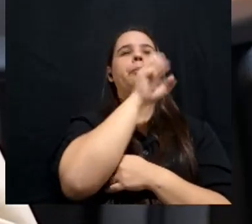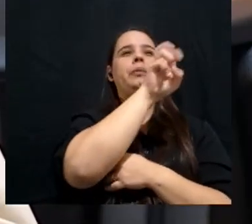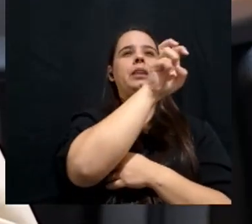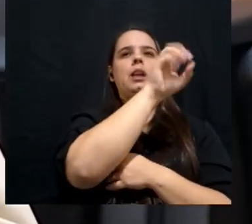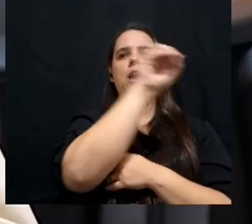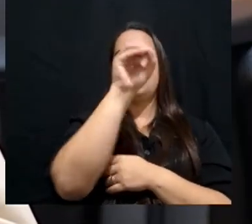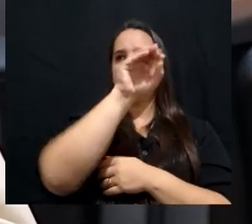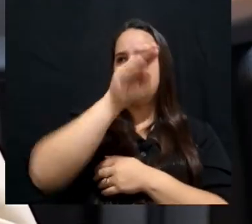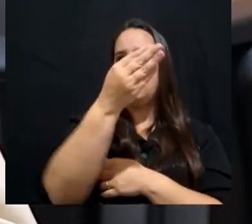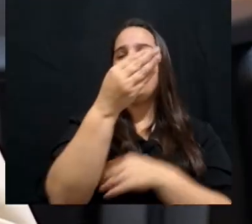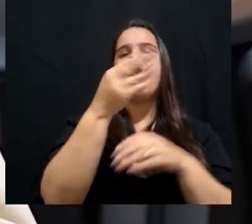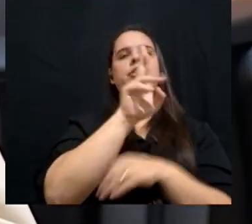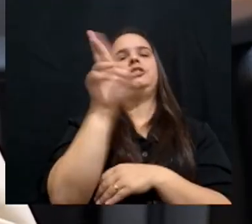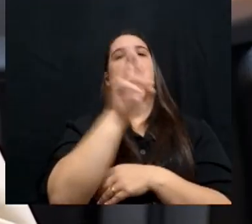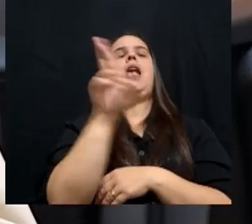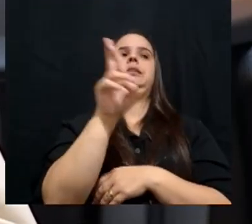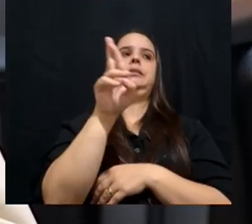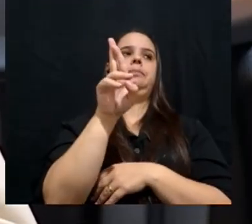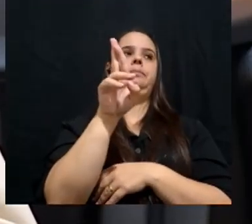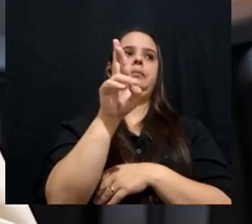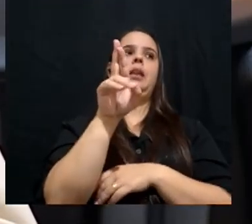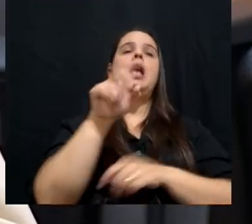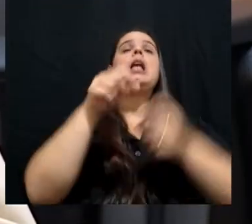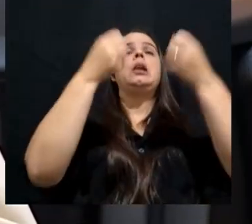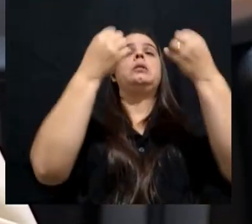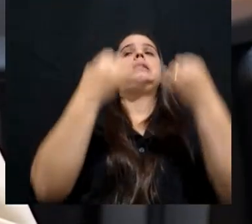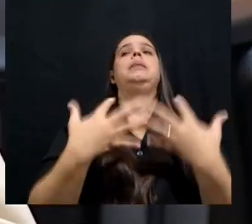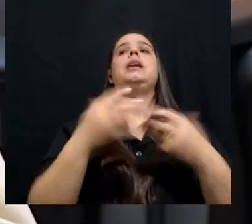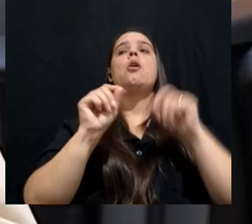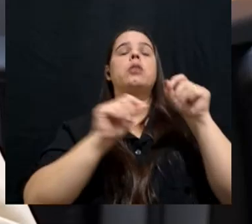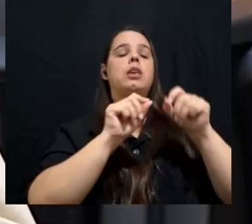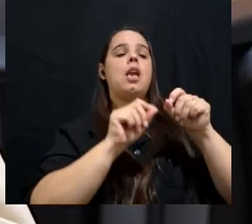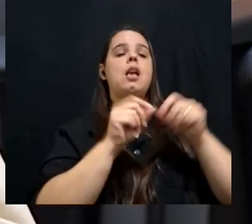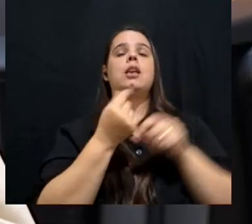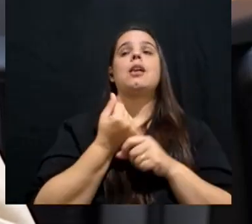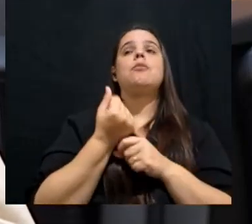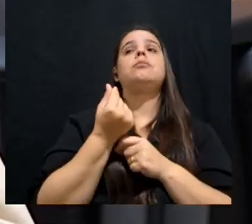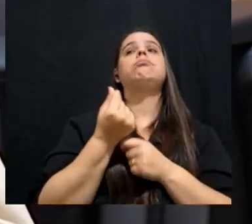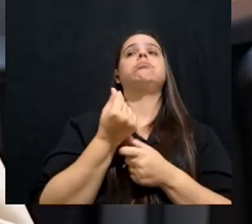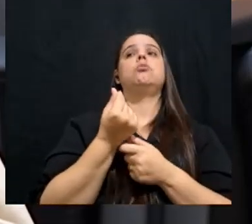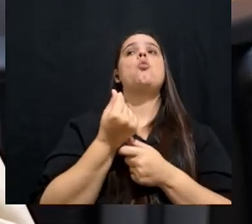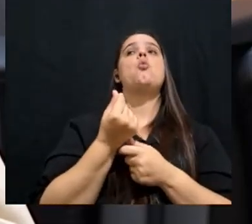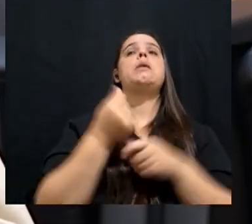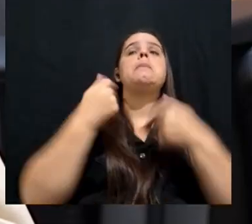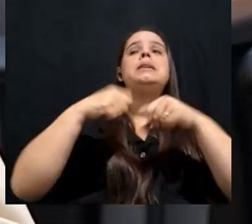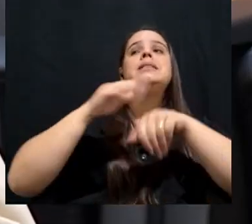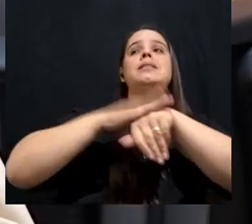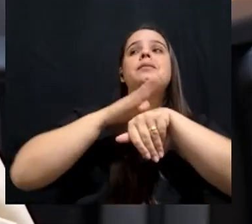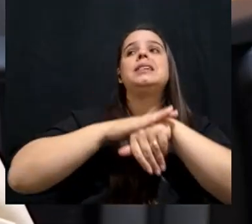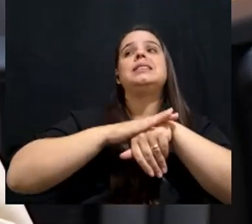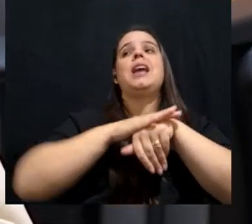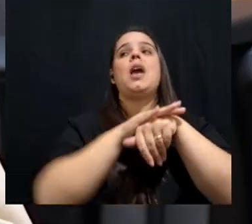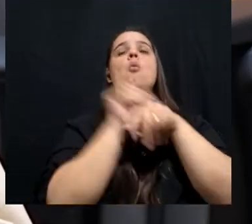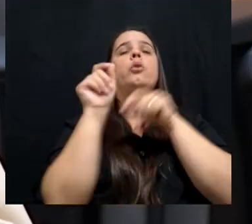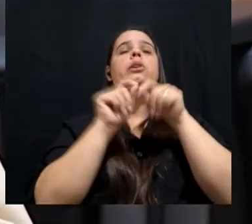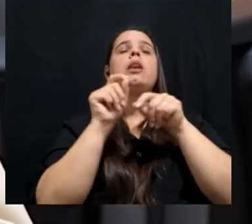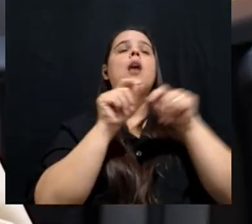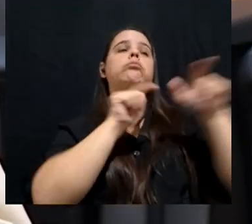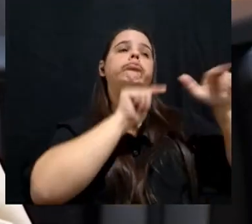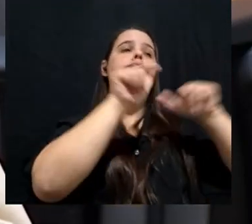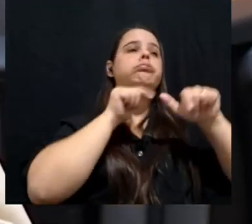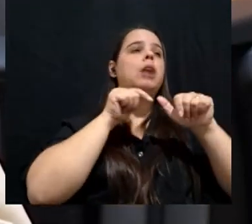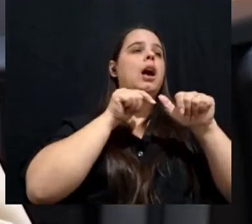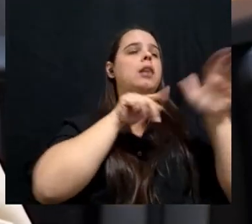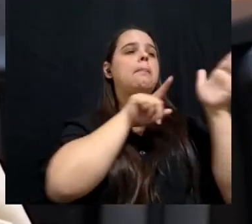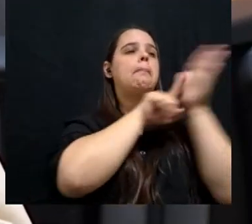é importante que os vereadores, a Câmara Municipal, estejam em cima, acompanhando essas obras, fiscalizando o